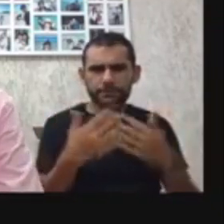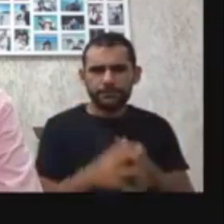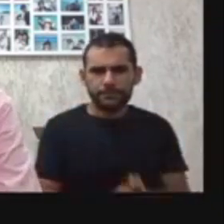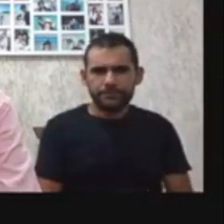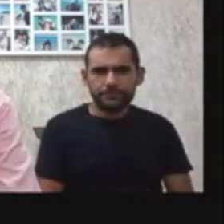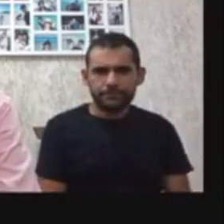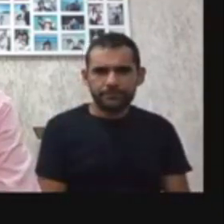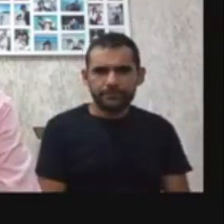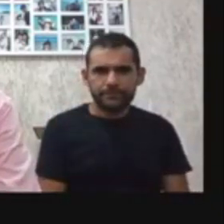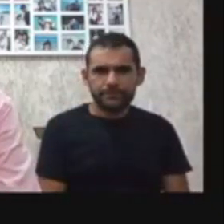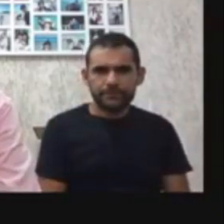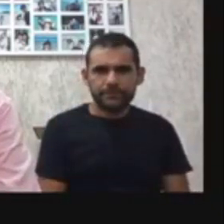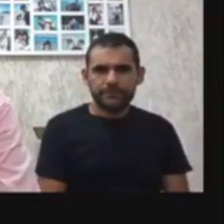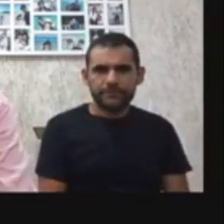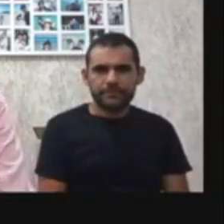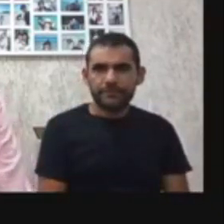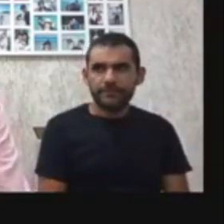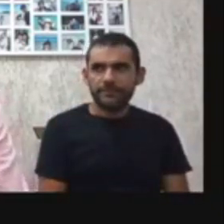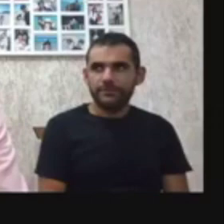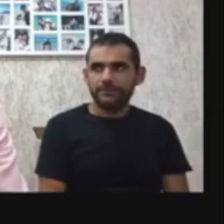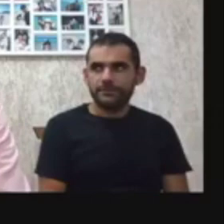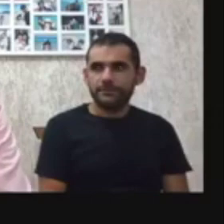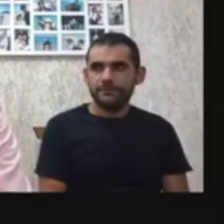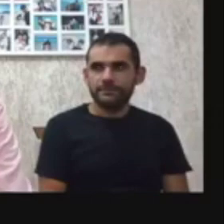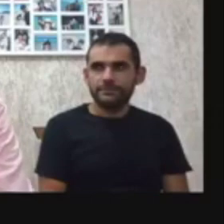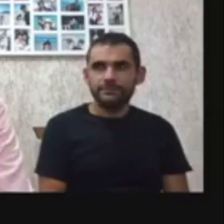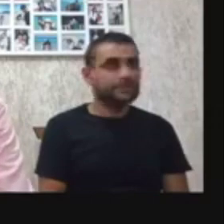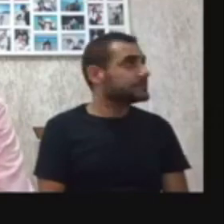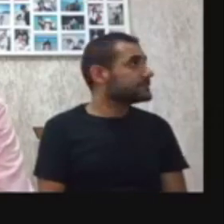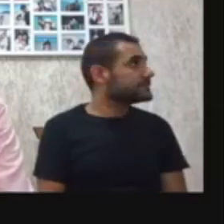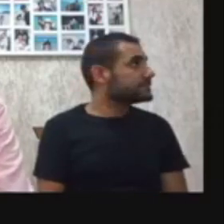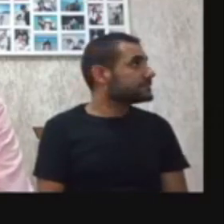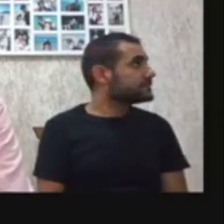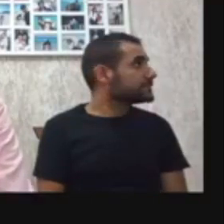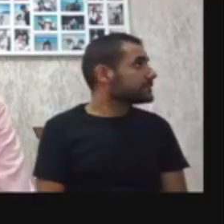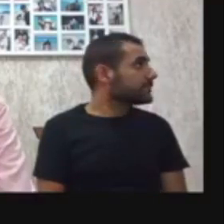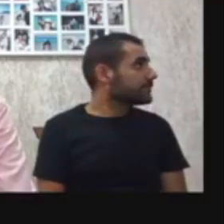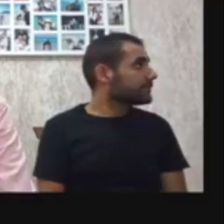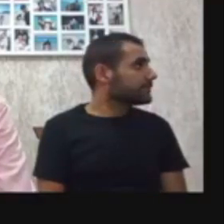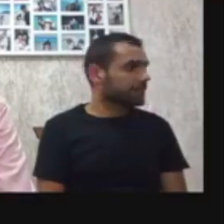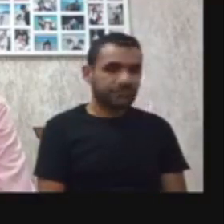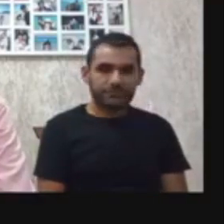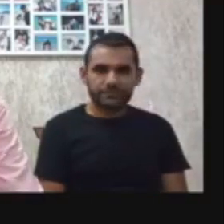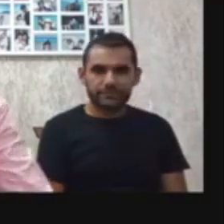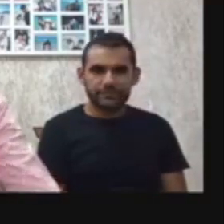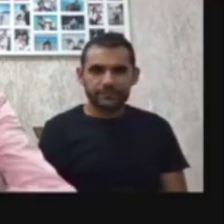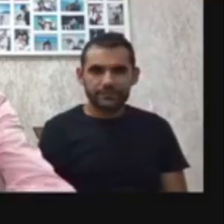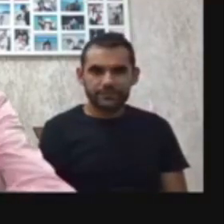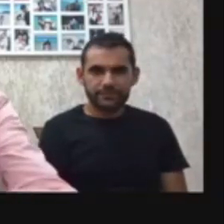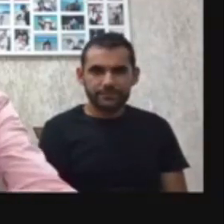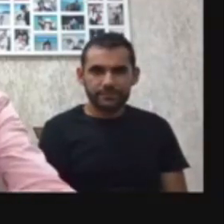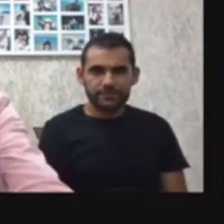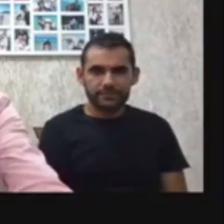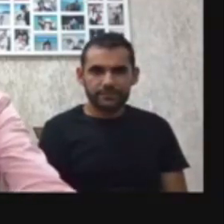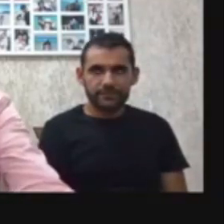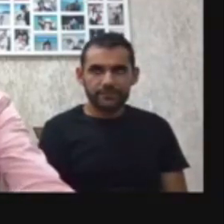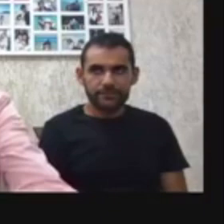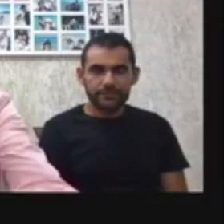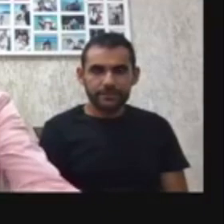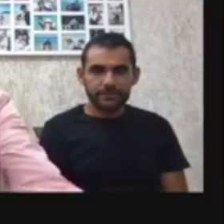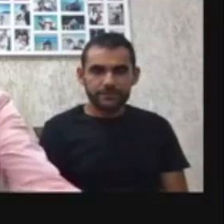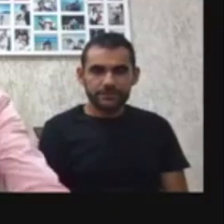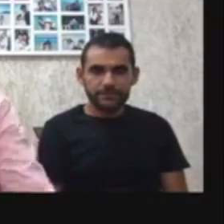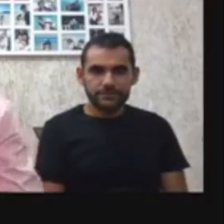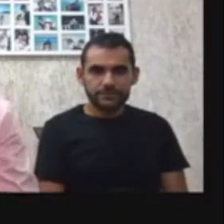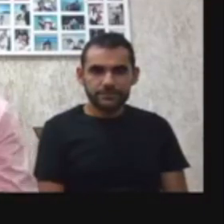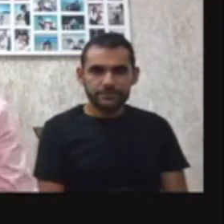muito... já extrapolou, mas tem coisas de inovação, empreendedorismo, que eu achei, tem